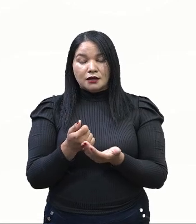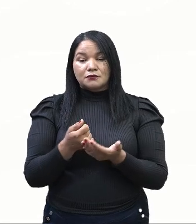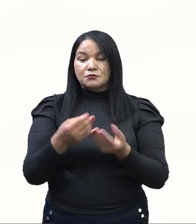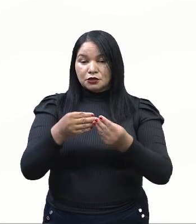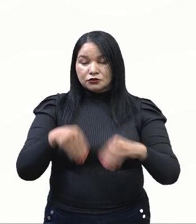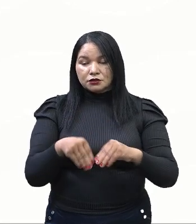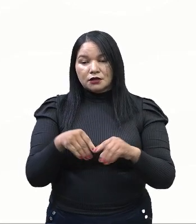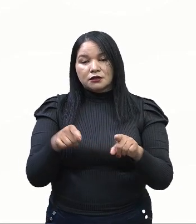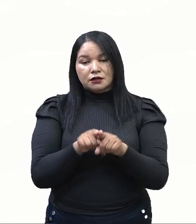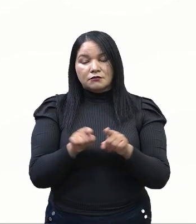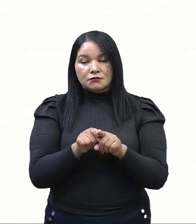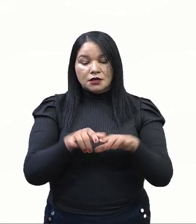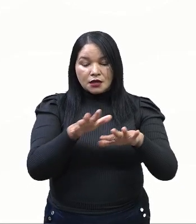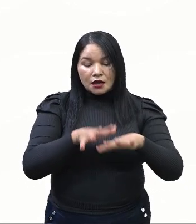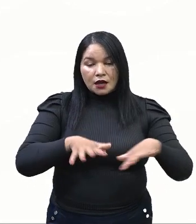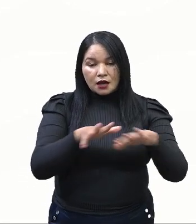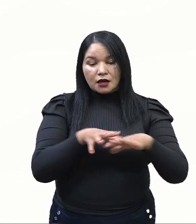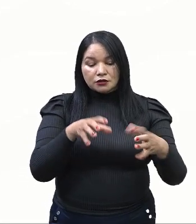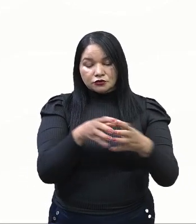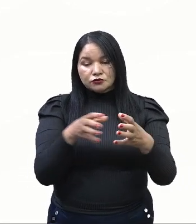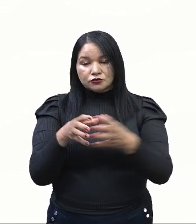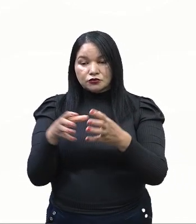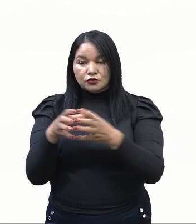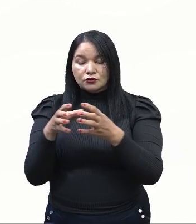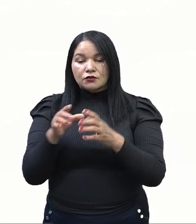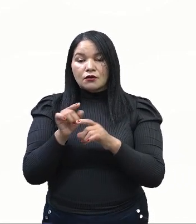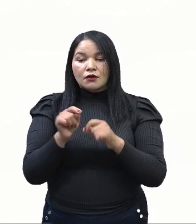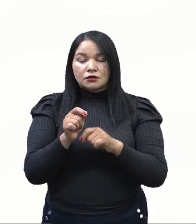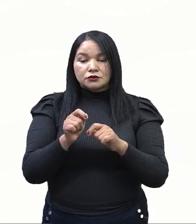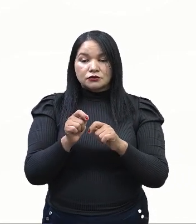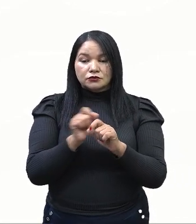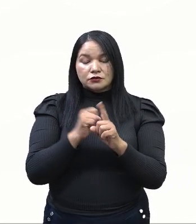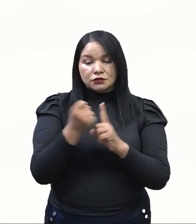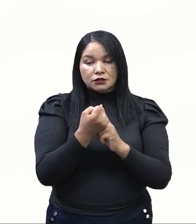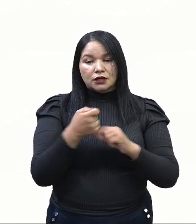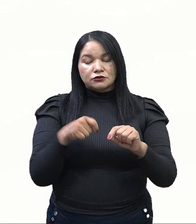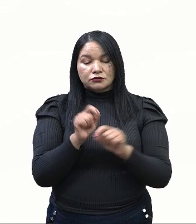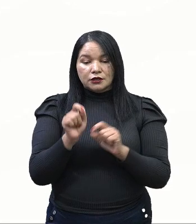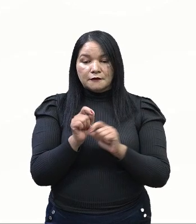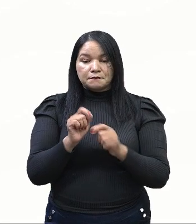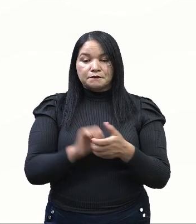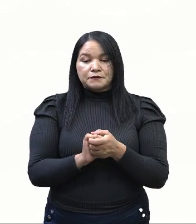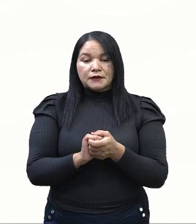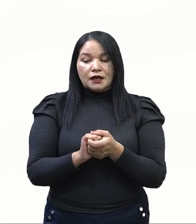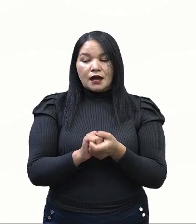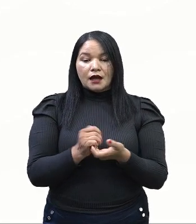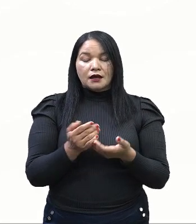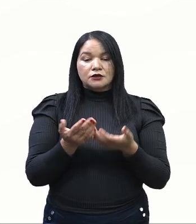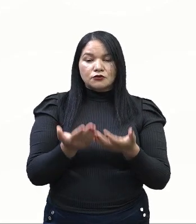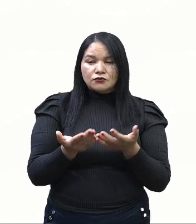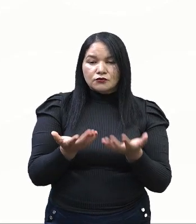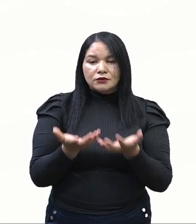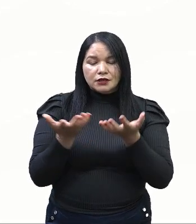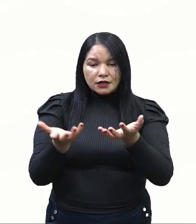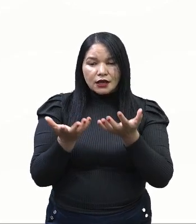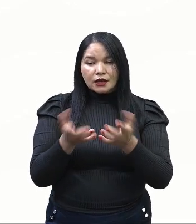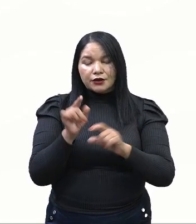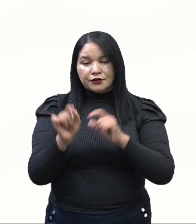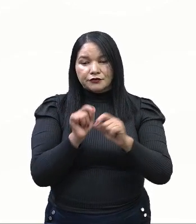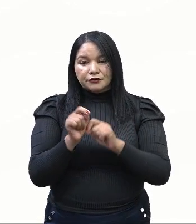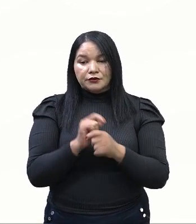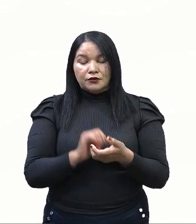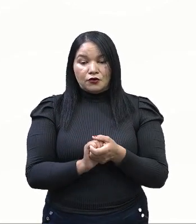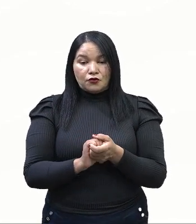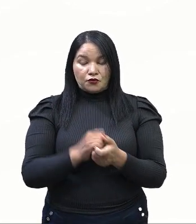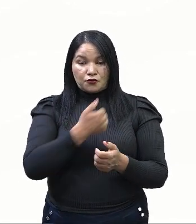setores da sociedade passaram a contestar o regime. Então, nos 2 últimos